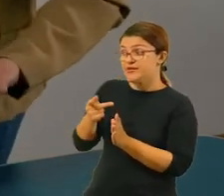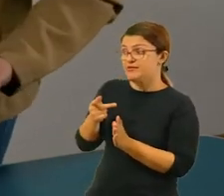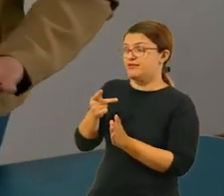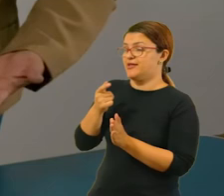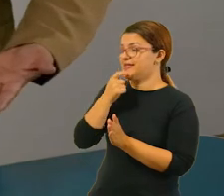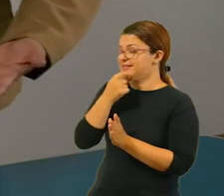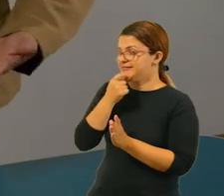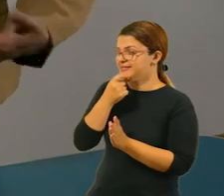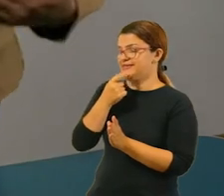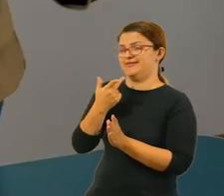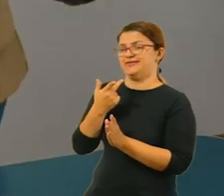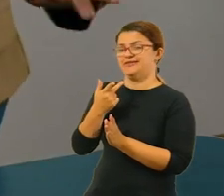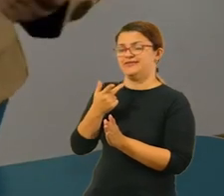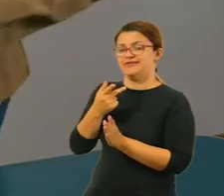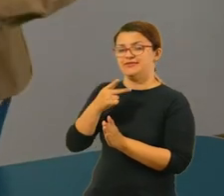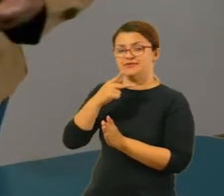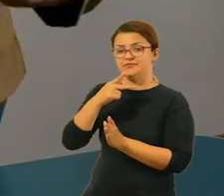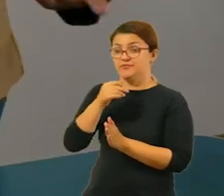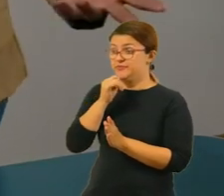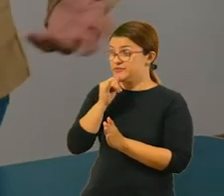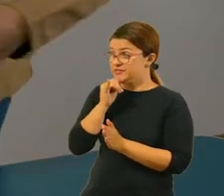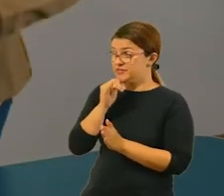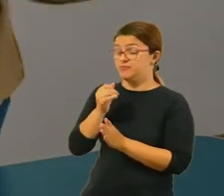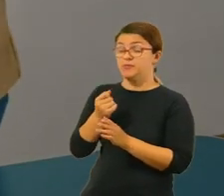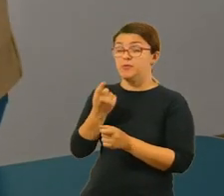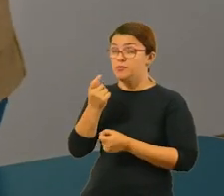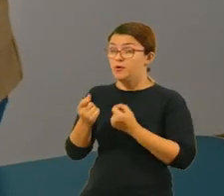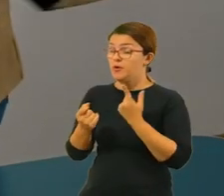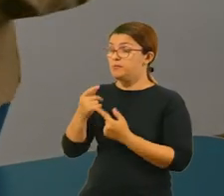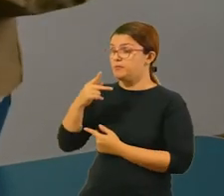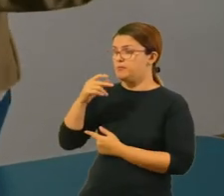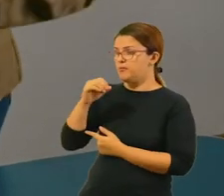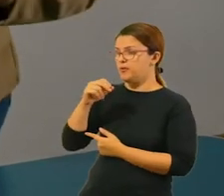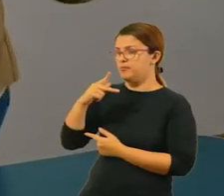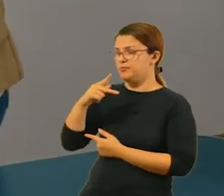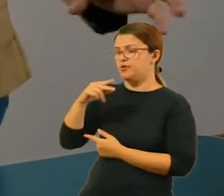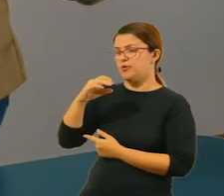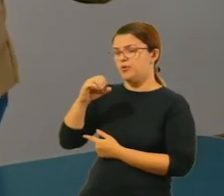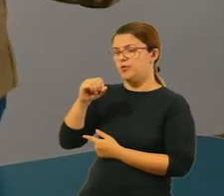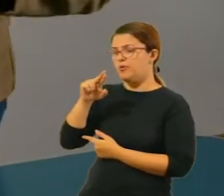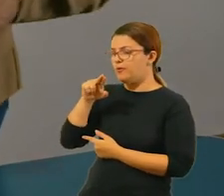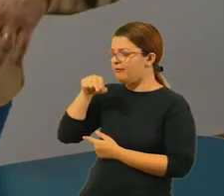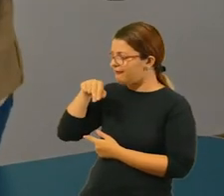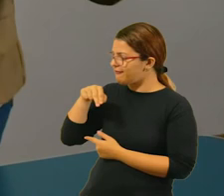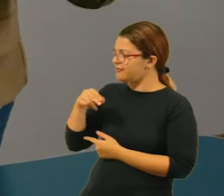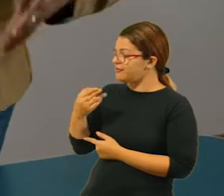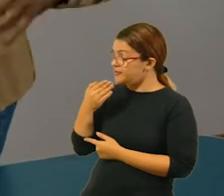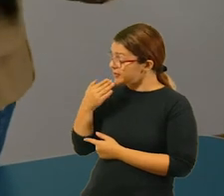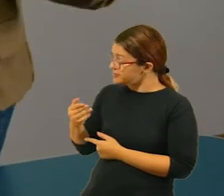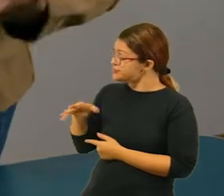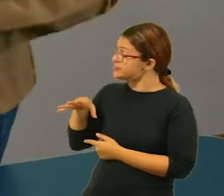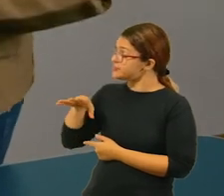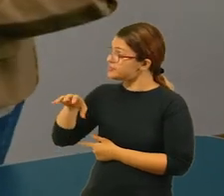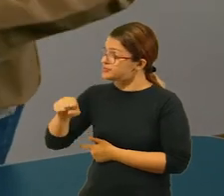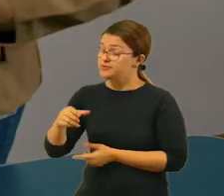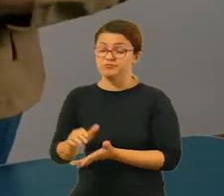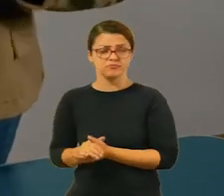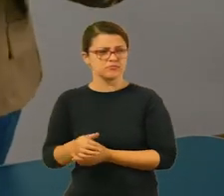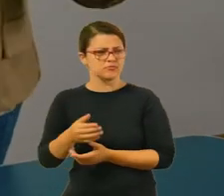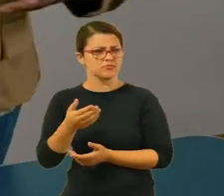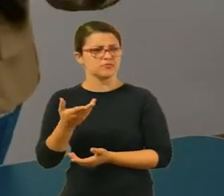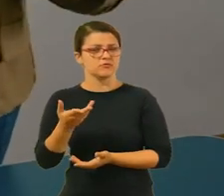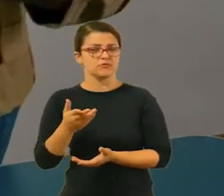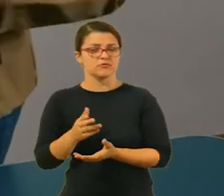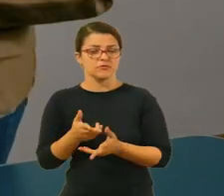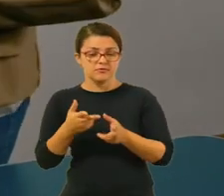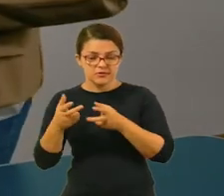Tentem falar, né? Ao invés de pipoca, popcorn. Então, quando você pedir, pega lá para mim o popcorn e vai conversando com a criança e a criança